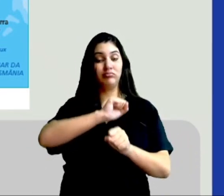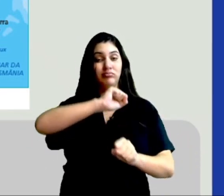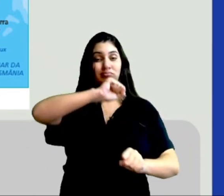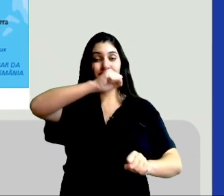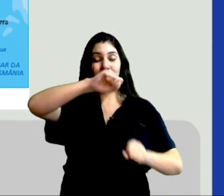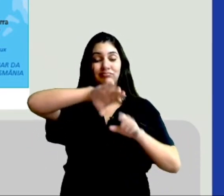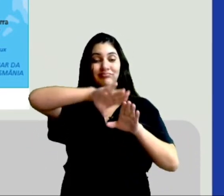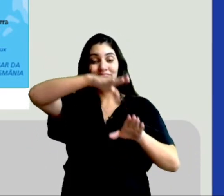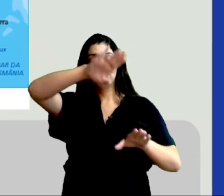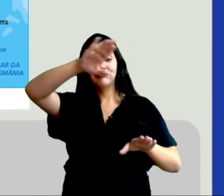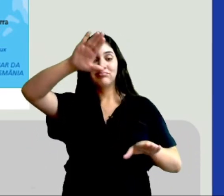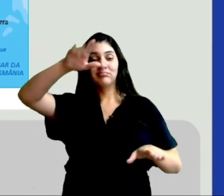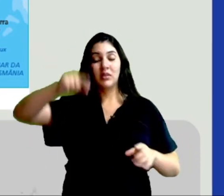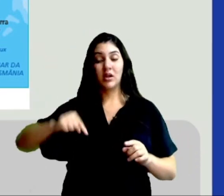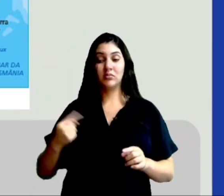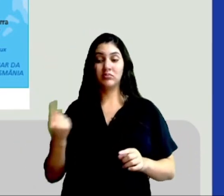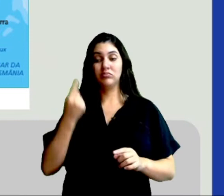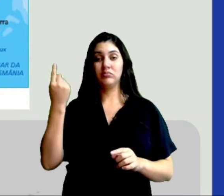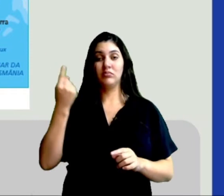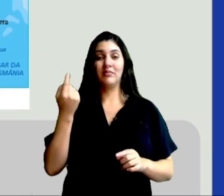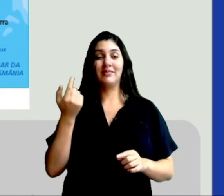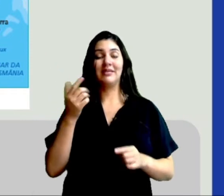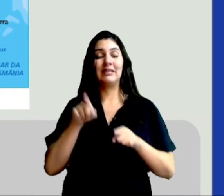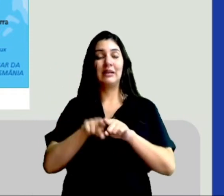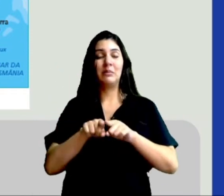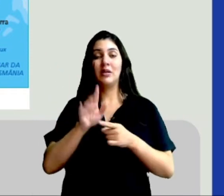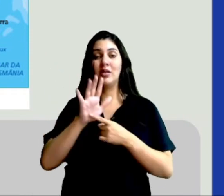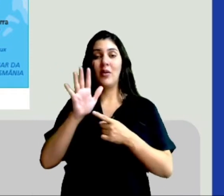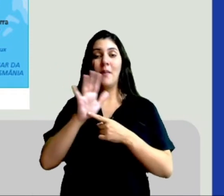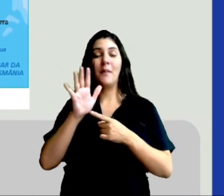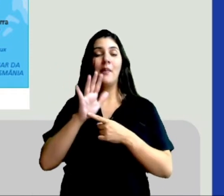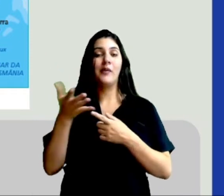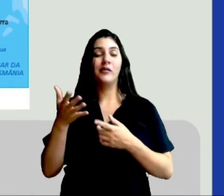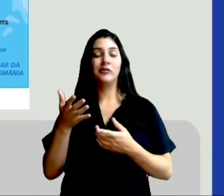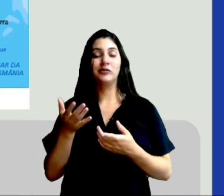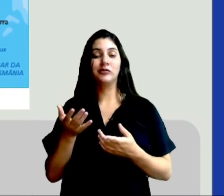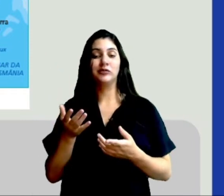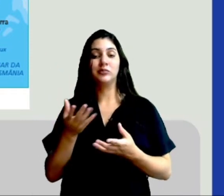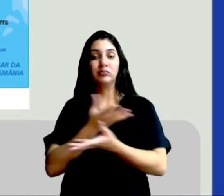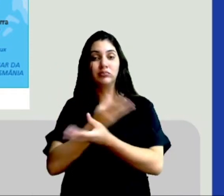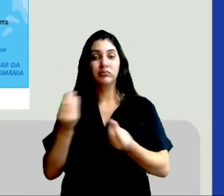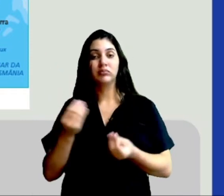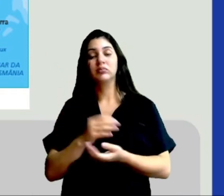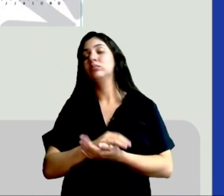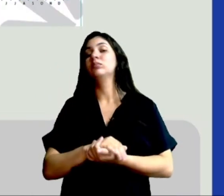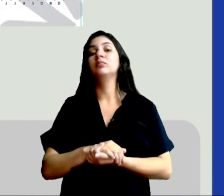grandes altitudes e não tem grandes destaques em cadeias de montanhas ou algo parecido.